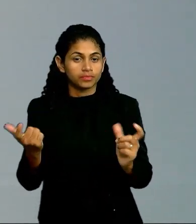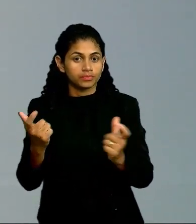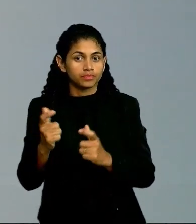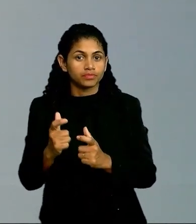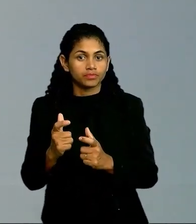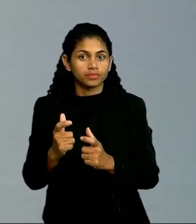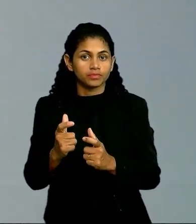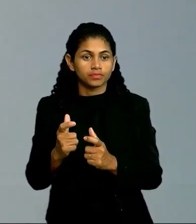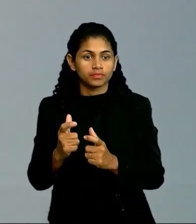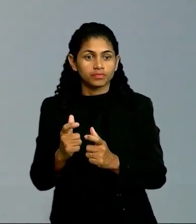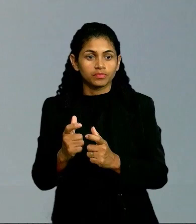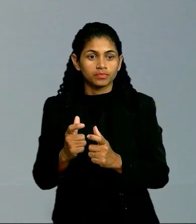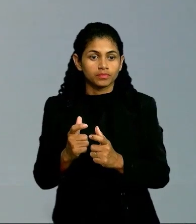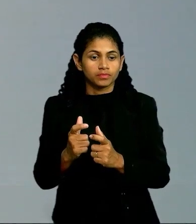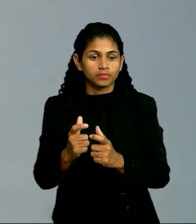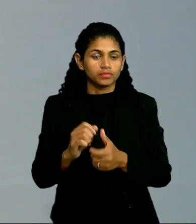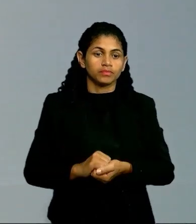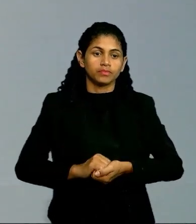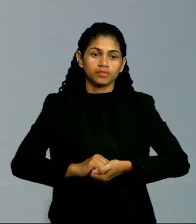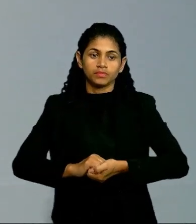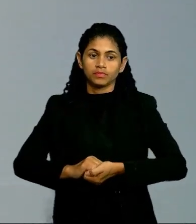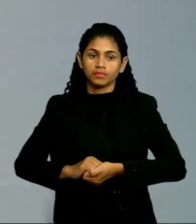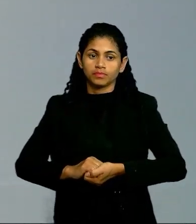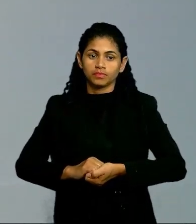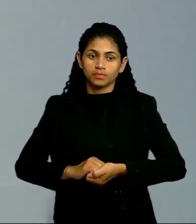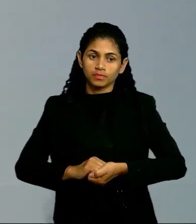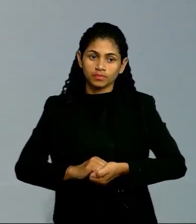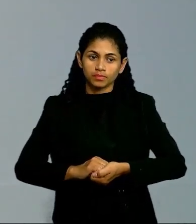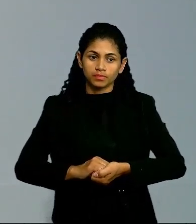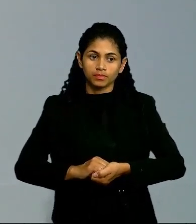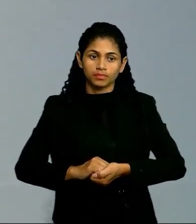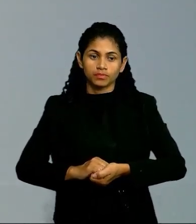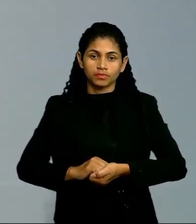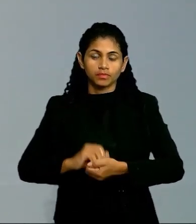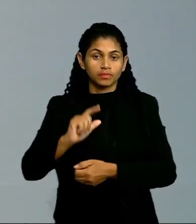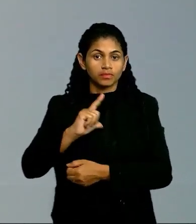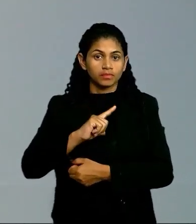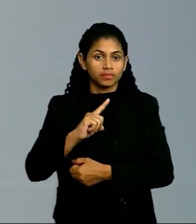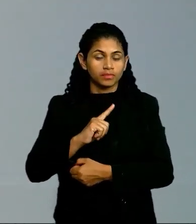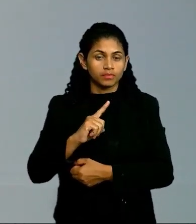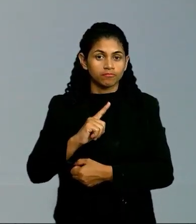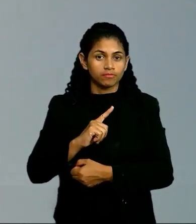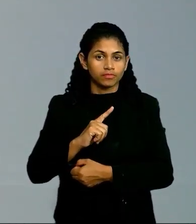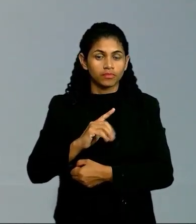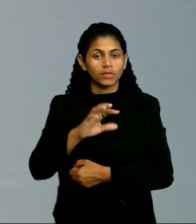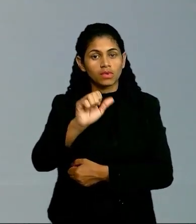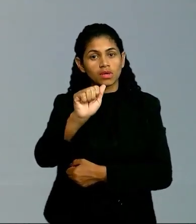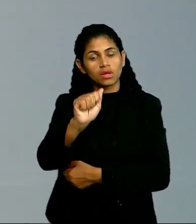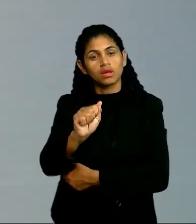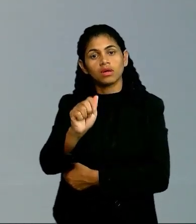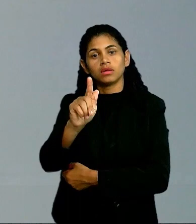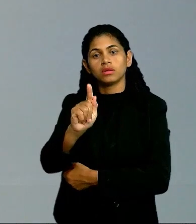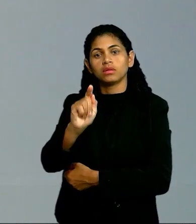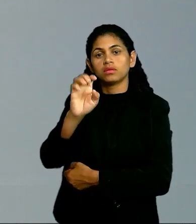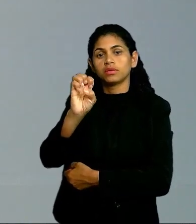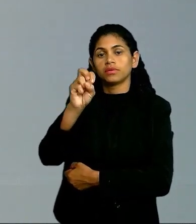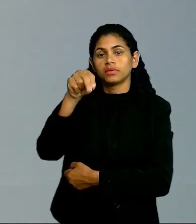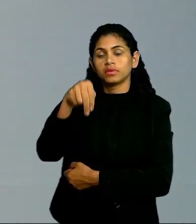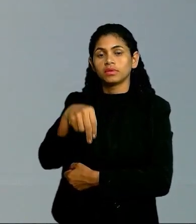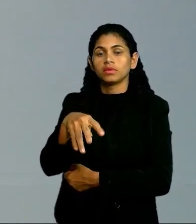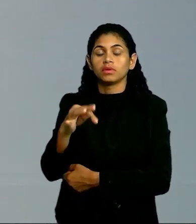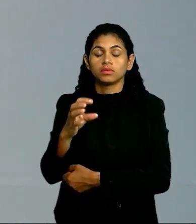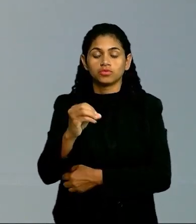reduzindo provoca a oxidação de alguém. E aí nós temos, então, os agentes. Então, eu tenho um